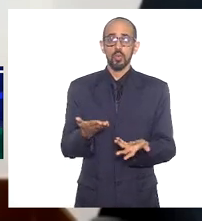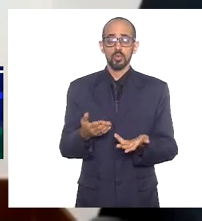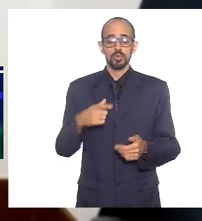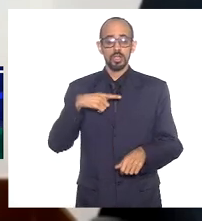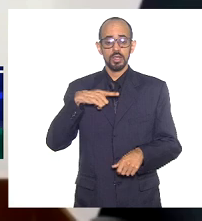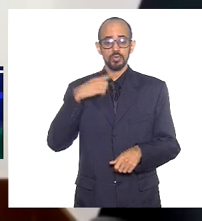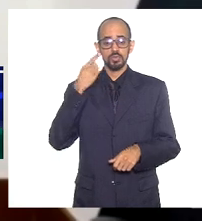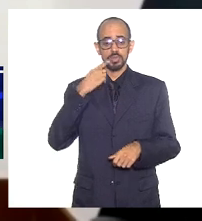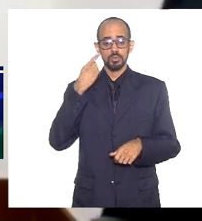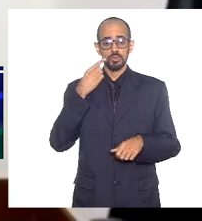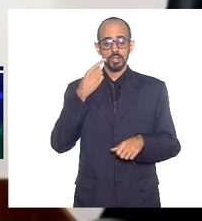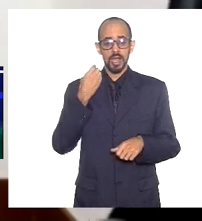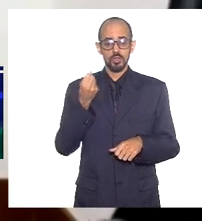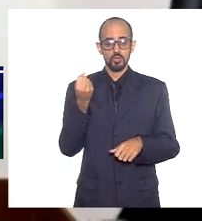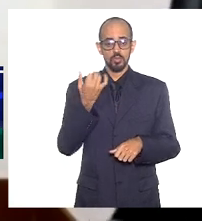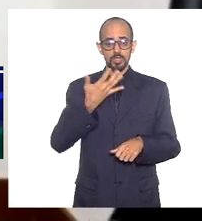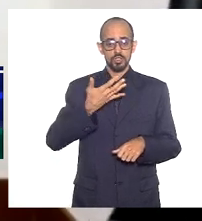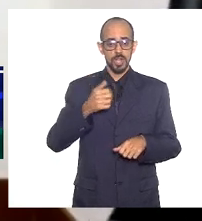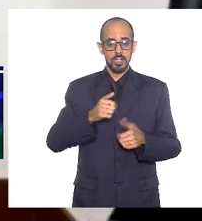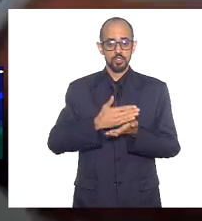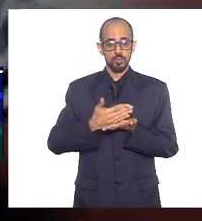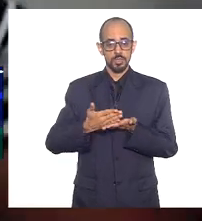a proteção de Deus, iniciamos os nossos trabalhos.